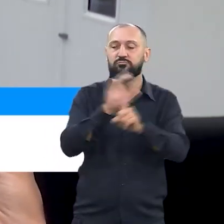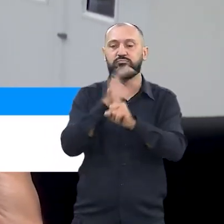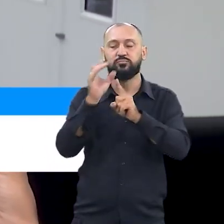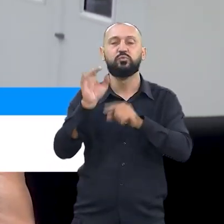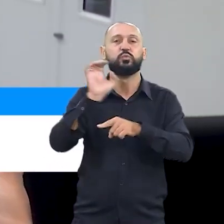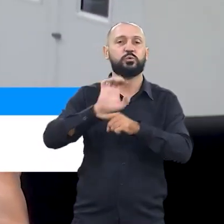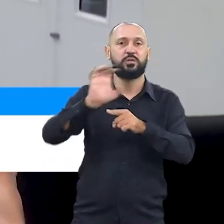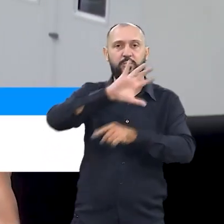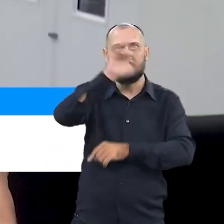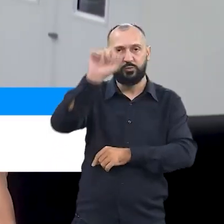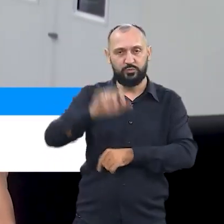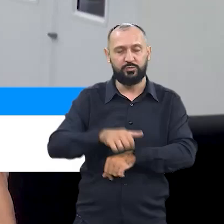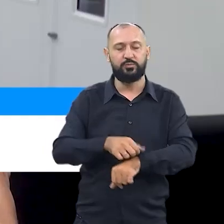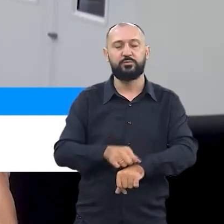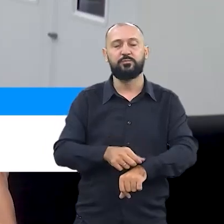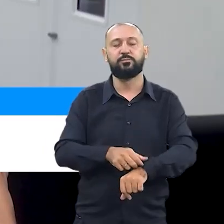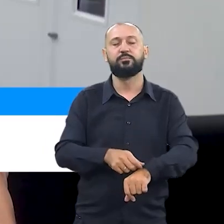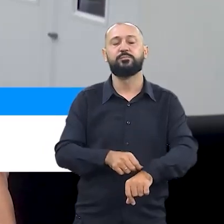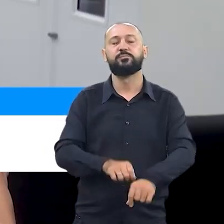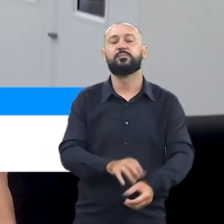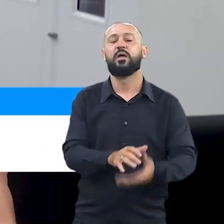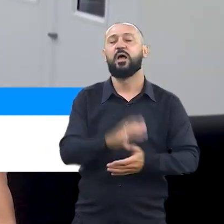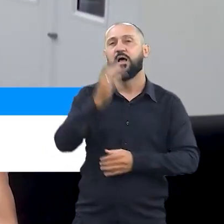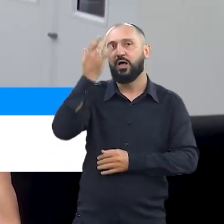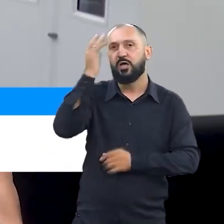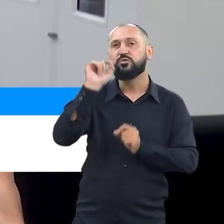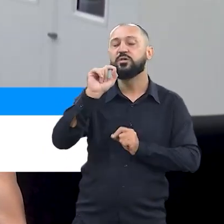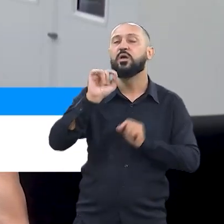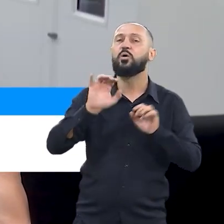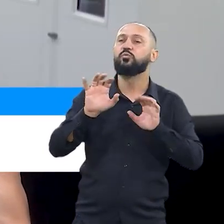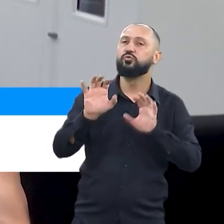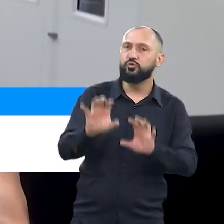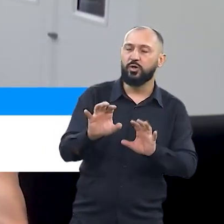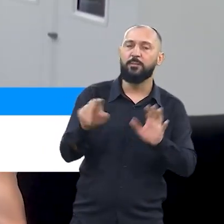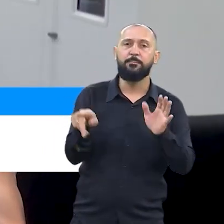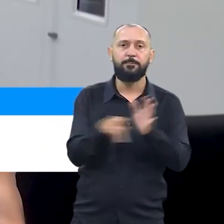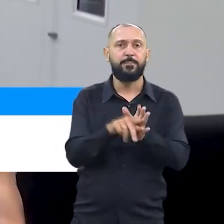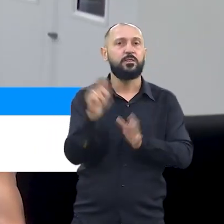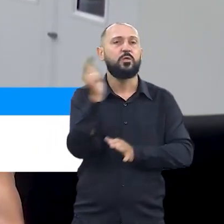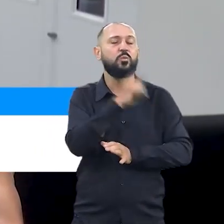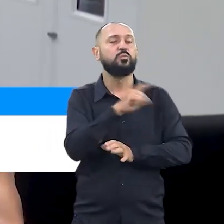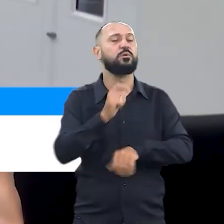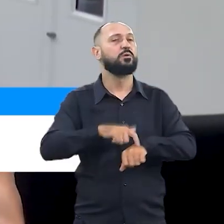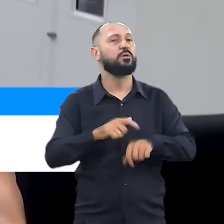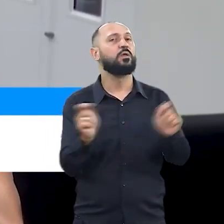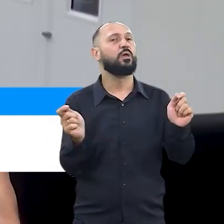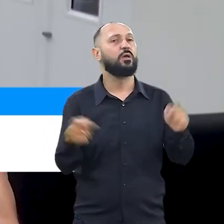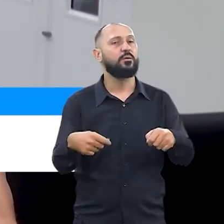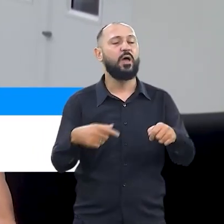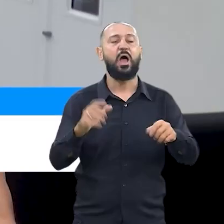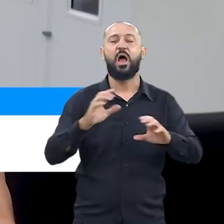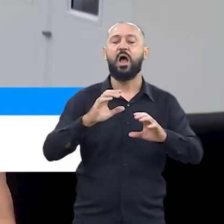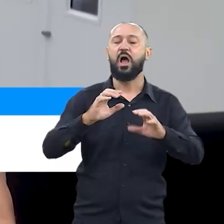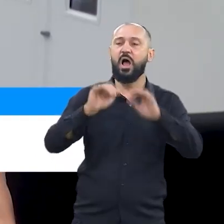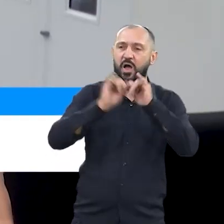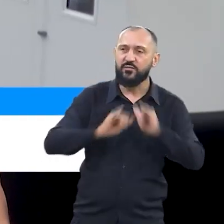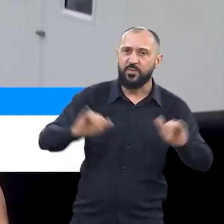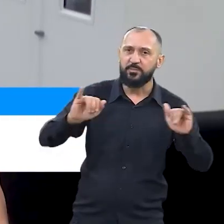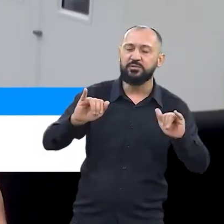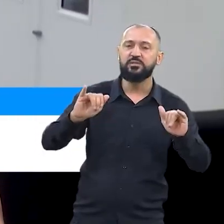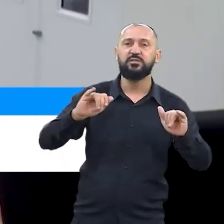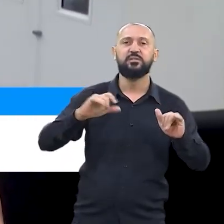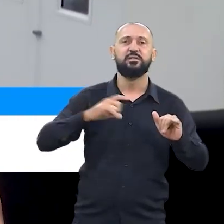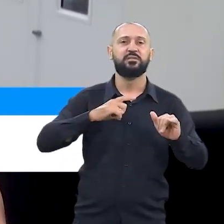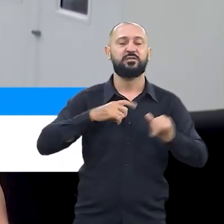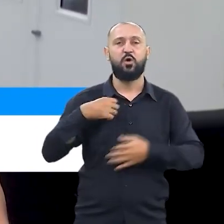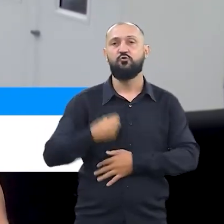rádios comunitárias em todo o nosso estado de Mato Grosso do Sul. Entendo que é uma forma de você dar condições de levar a